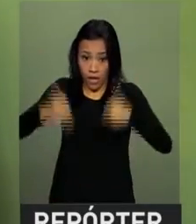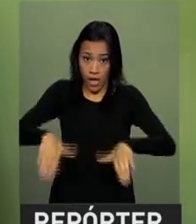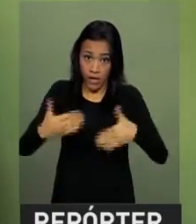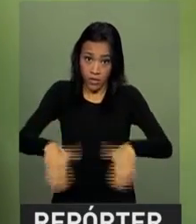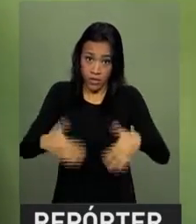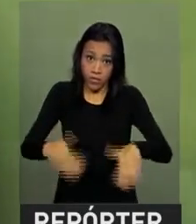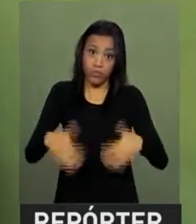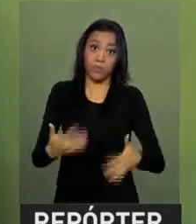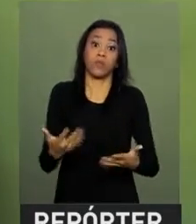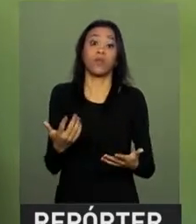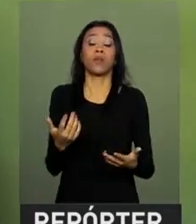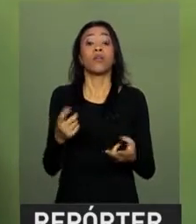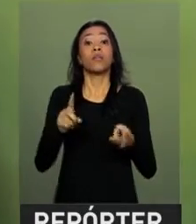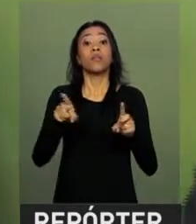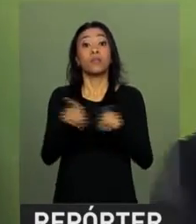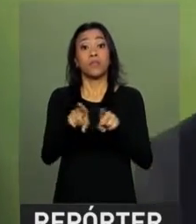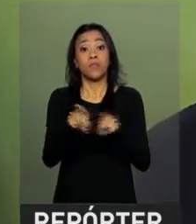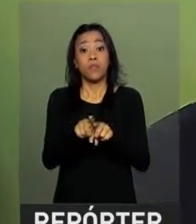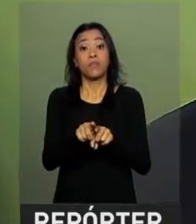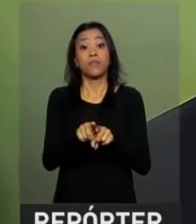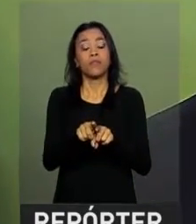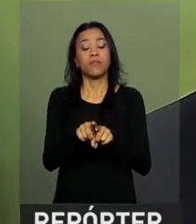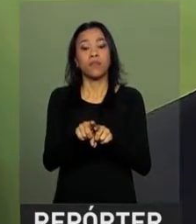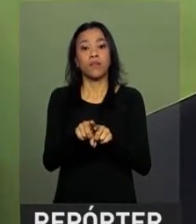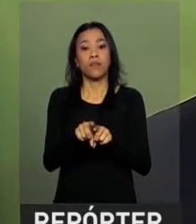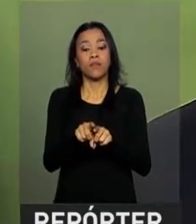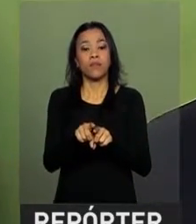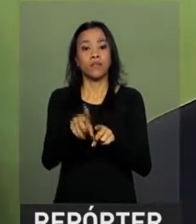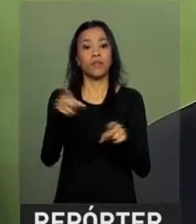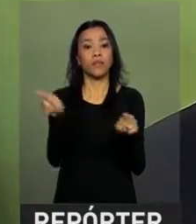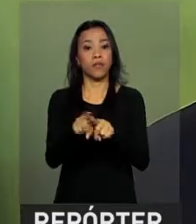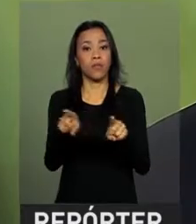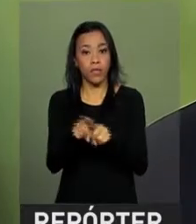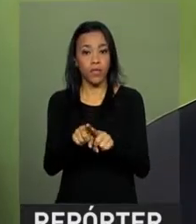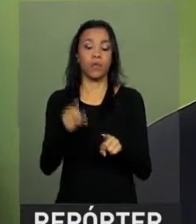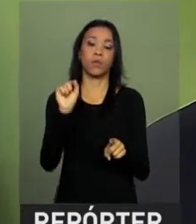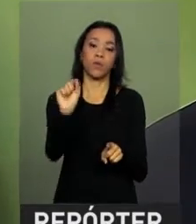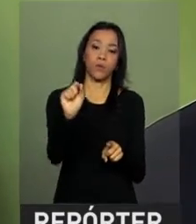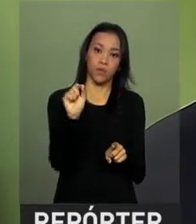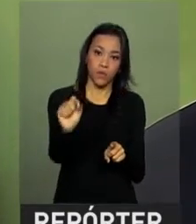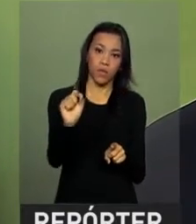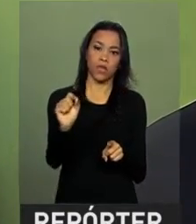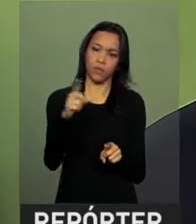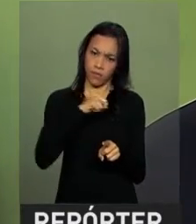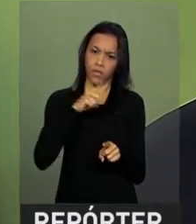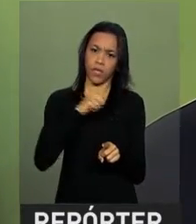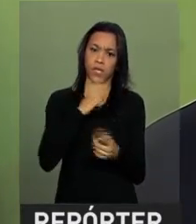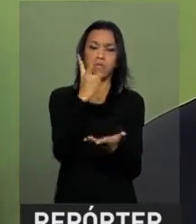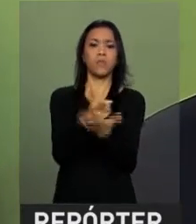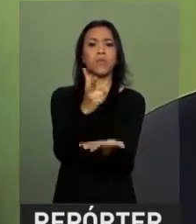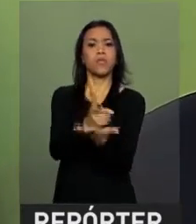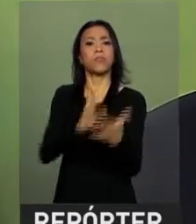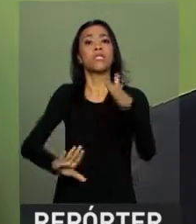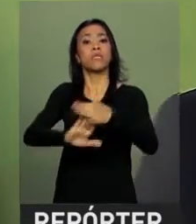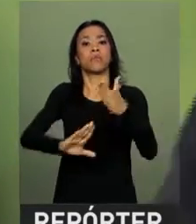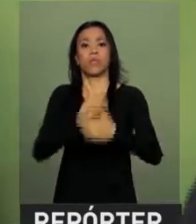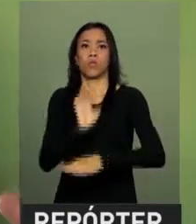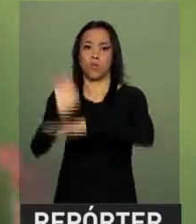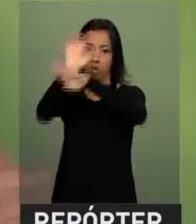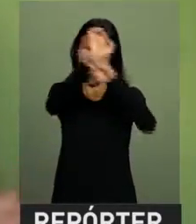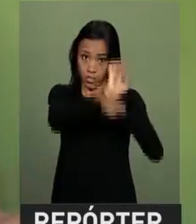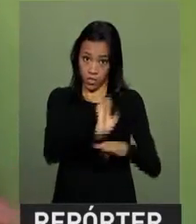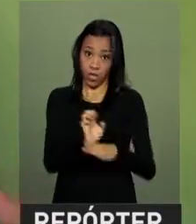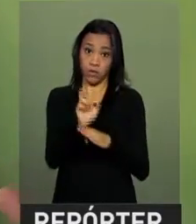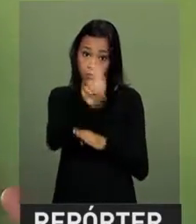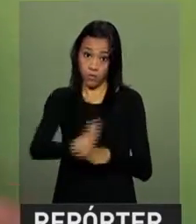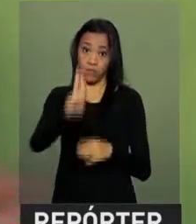ao Congresso Nacional. Acertamos com os estados, que também eles, estados, terão as mesmas limitações de gastos. Aliás, isso está